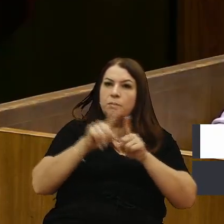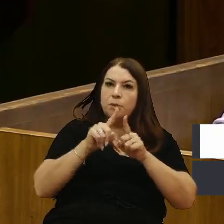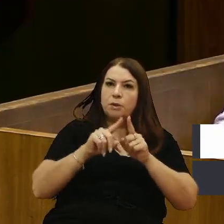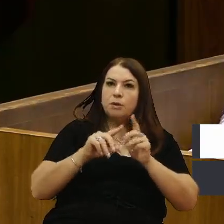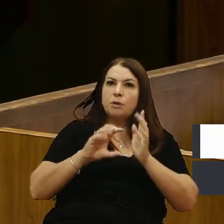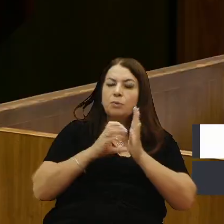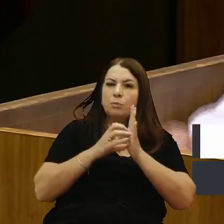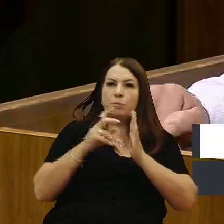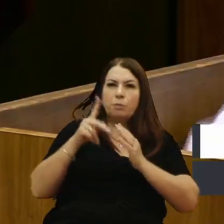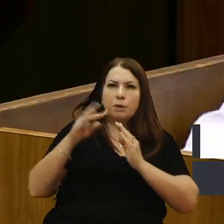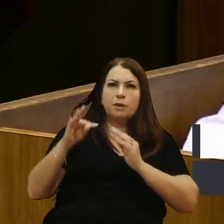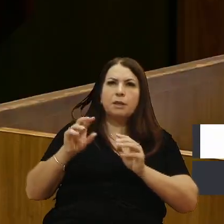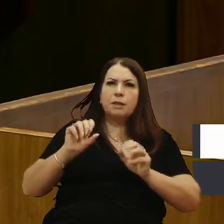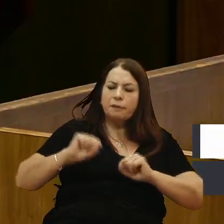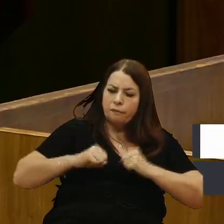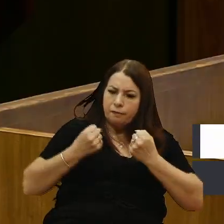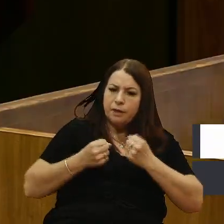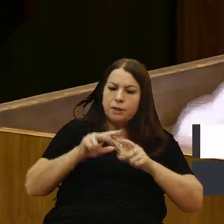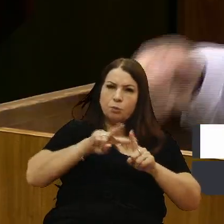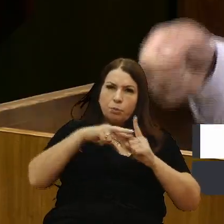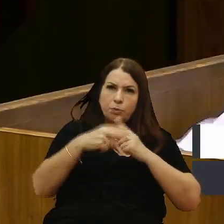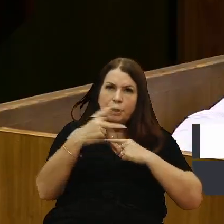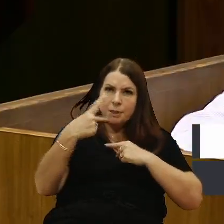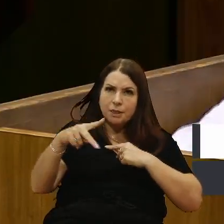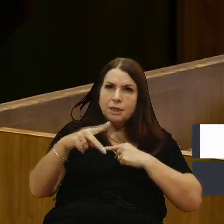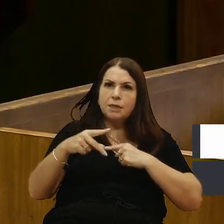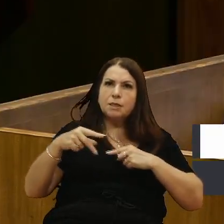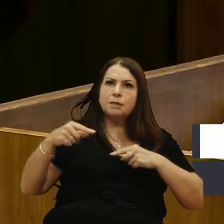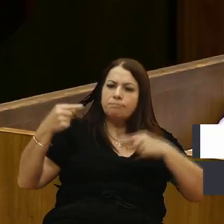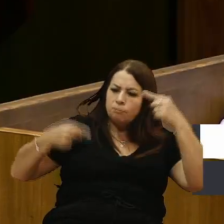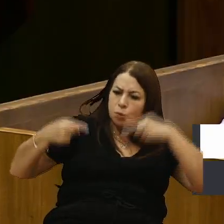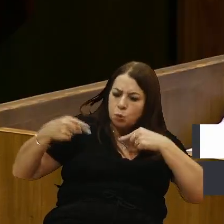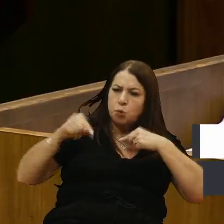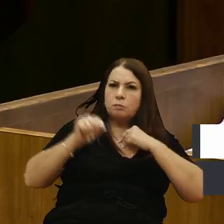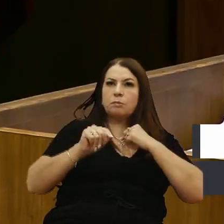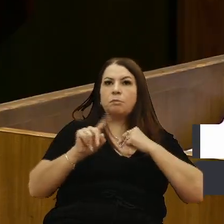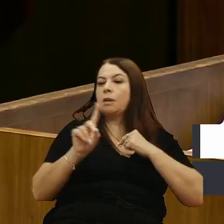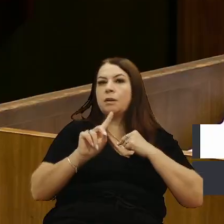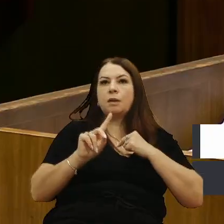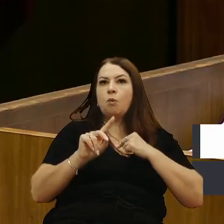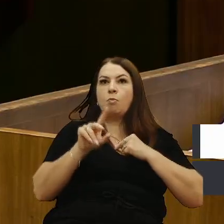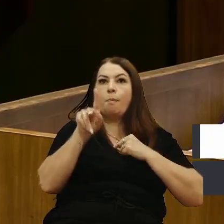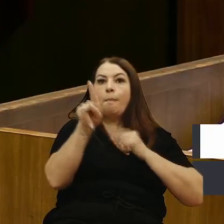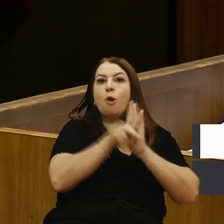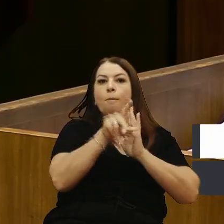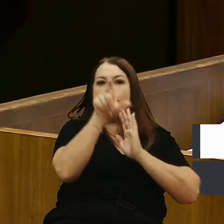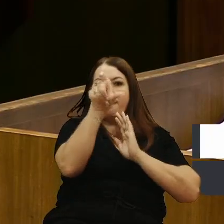dos trabalhadores vem aqui, defende o ponto de vista deles, briga por isso, mas não pessoaliza.